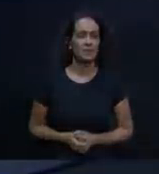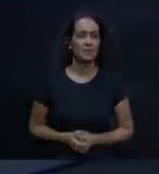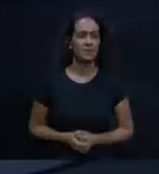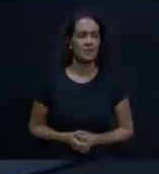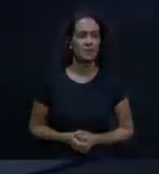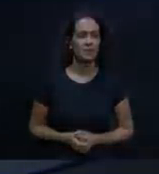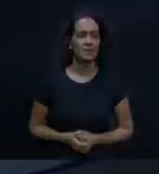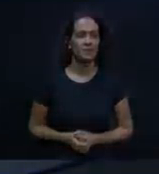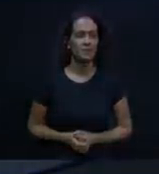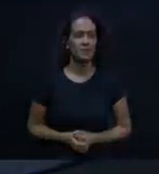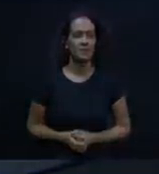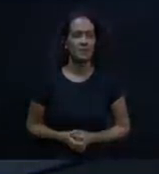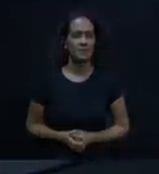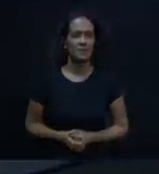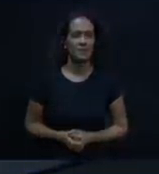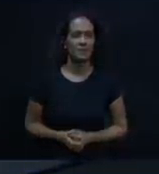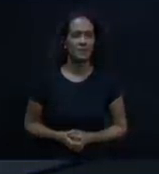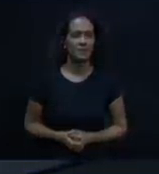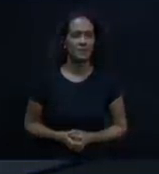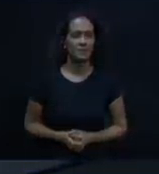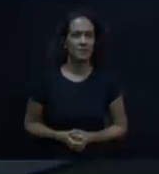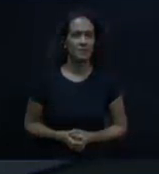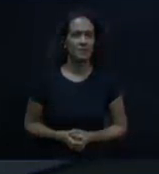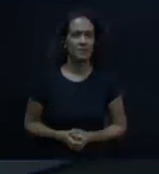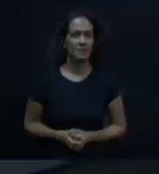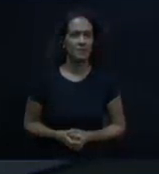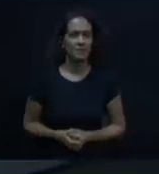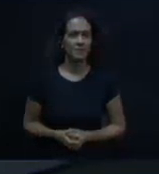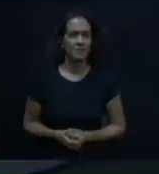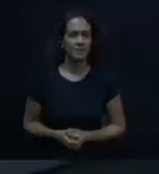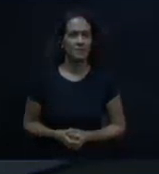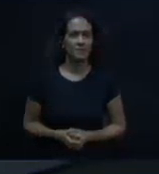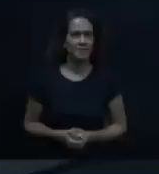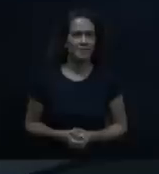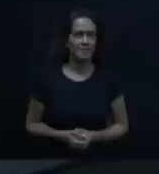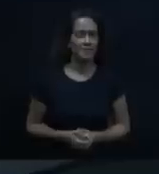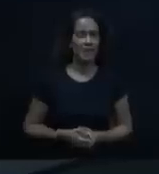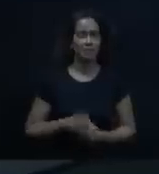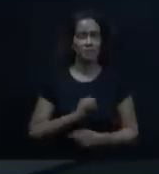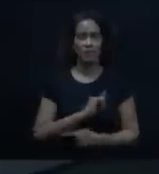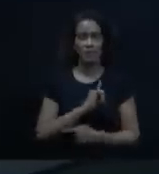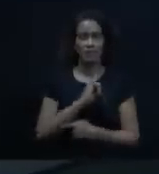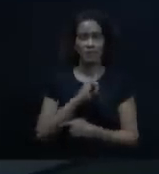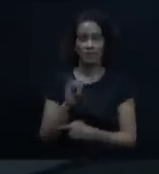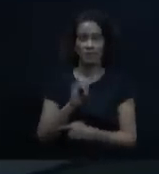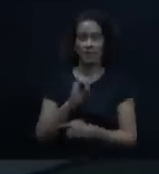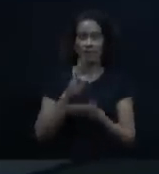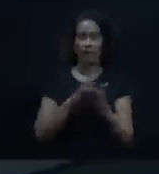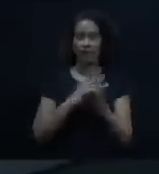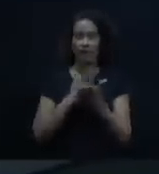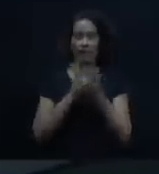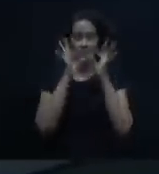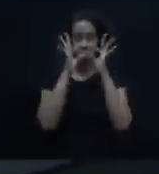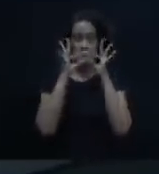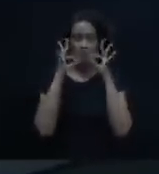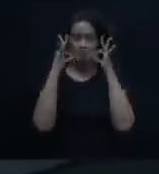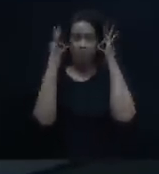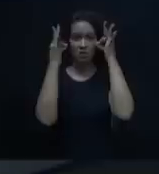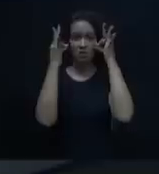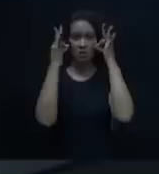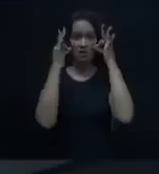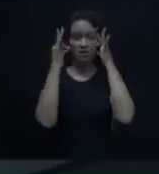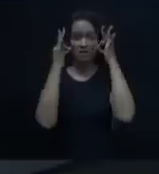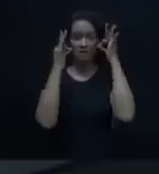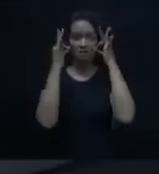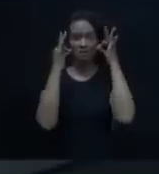Ah, se a Cremosa estivesse aqui. Eu ia colocar outro, bigodinho fininho.